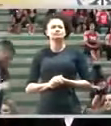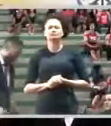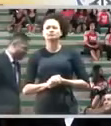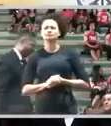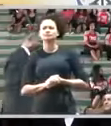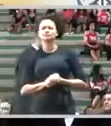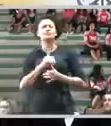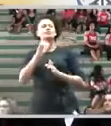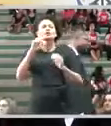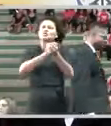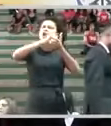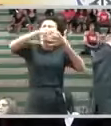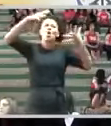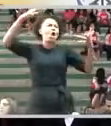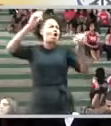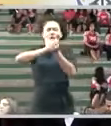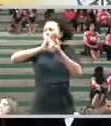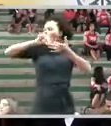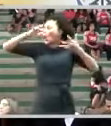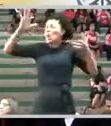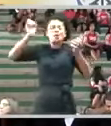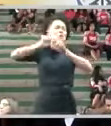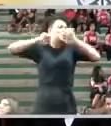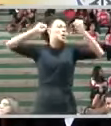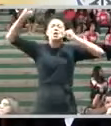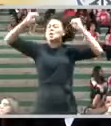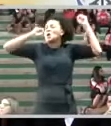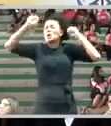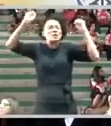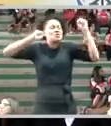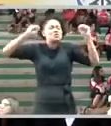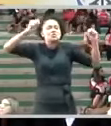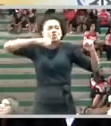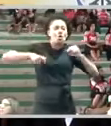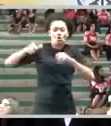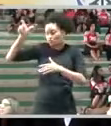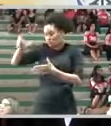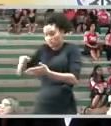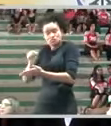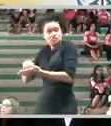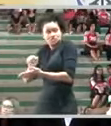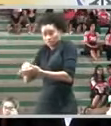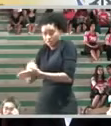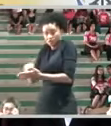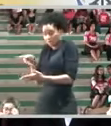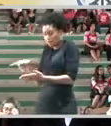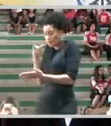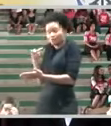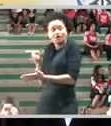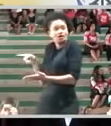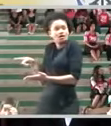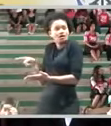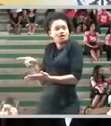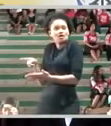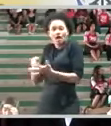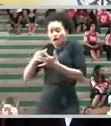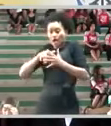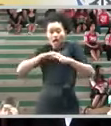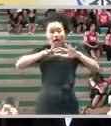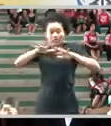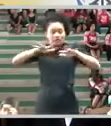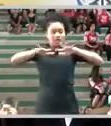deram mais glória do que nós. A ponto que o escritor diz que a terra